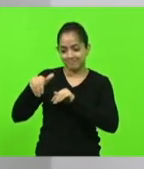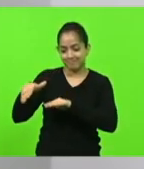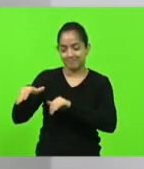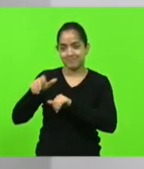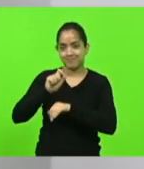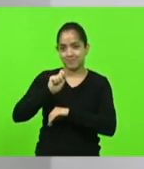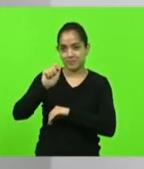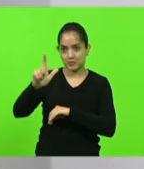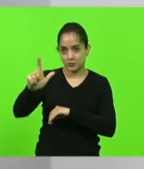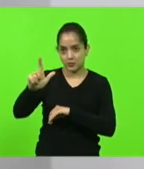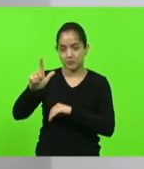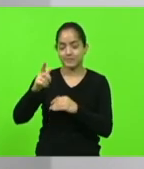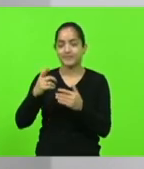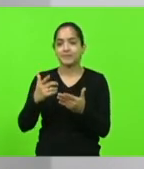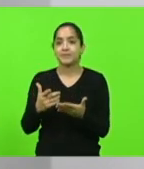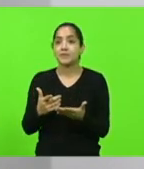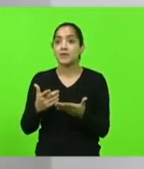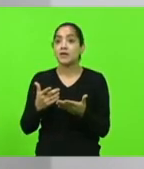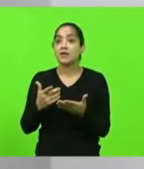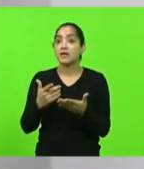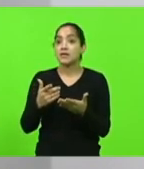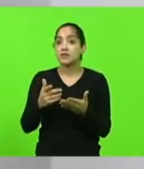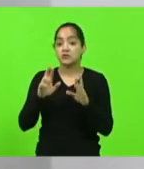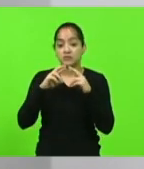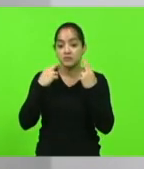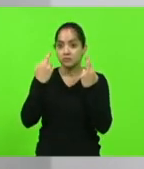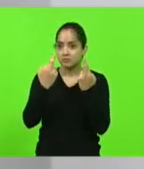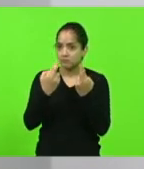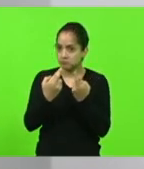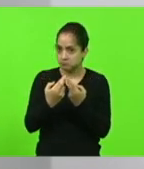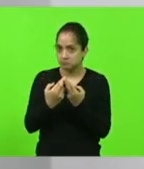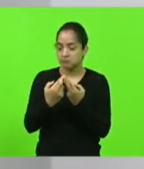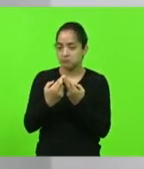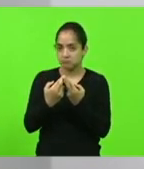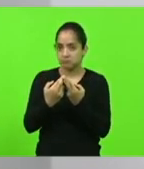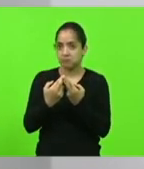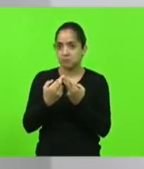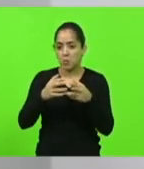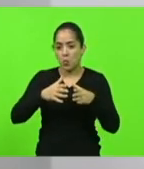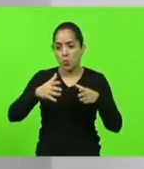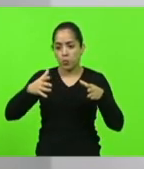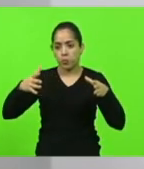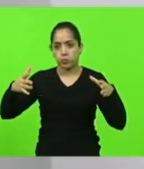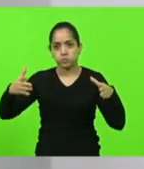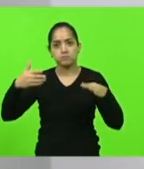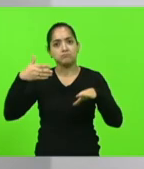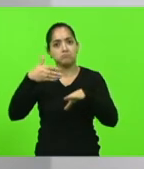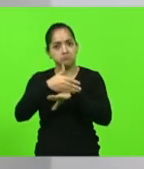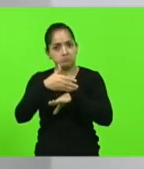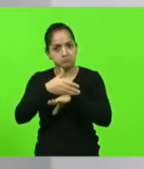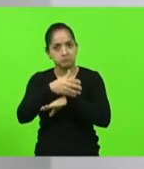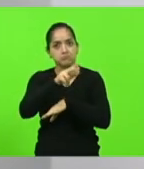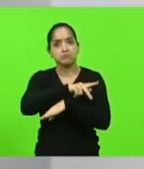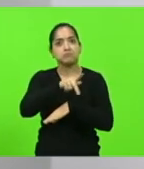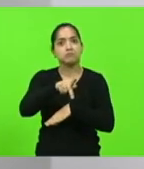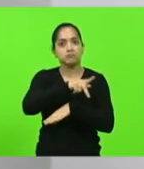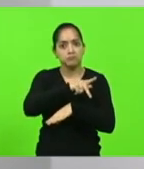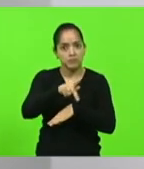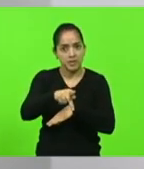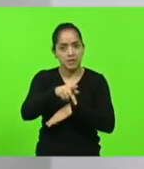e fizemos uma uma reunião Grande até com participação de professores o